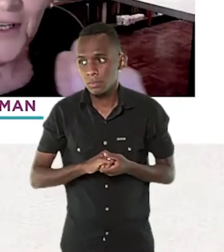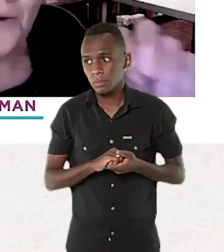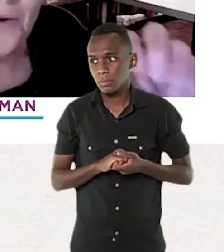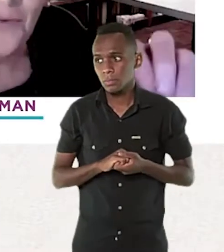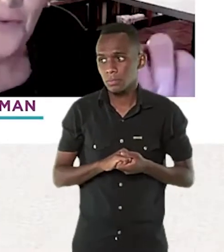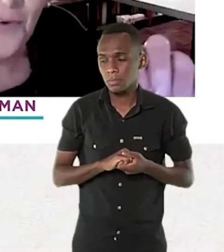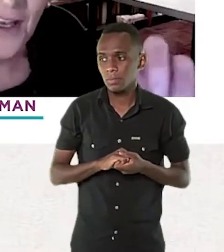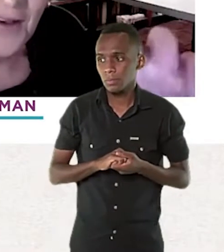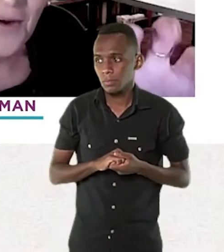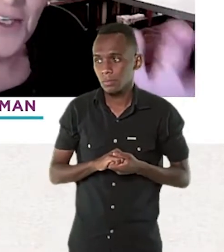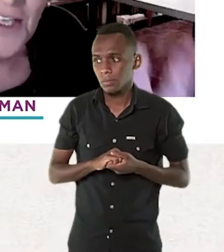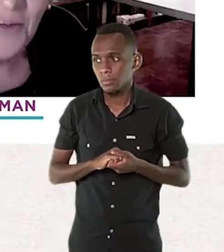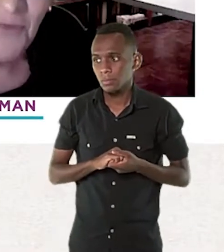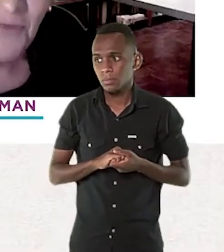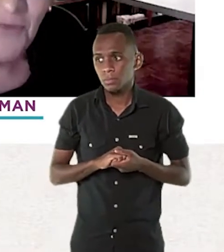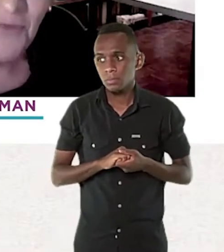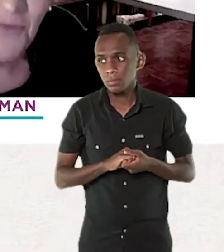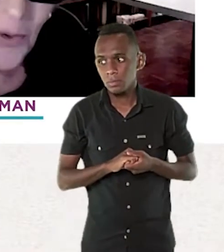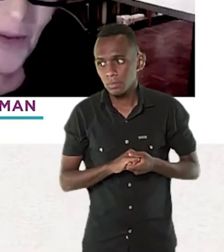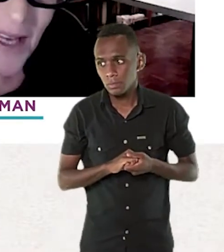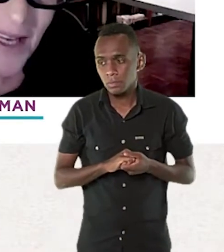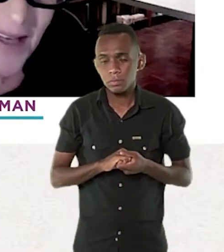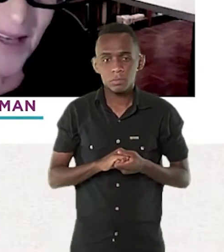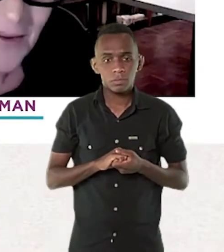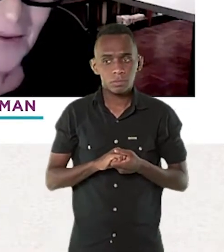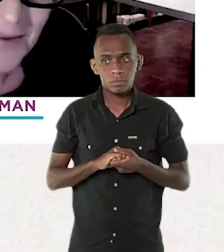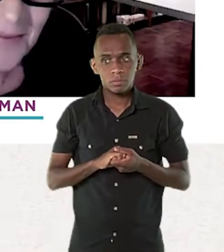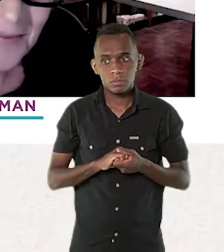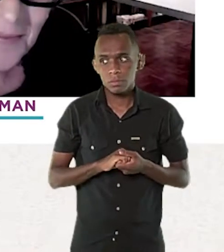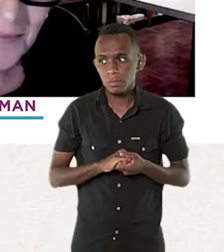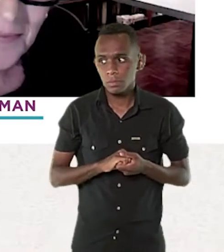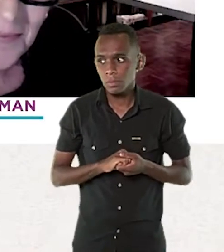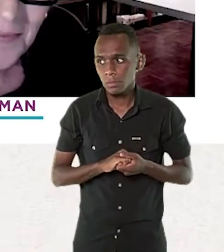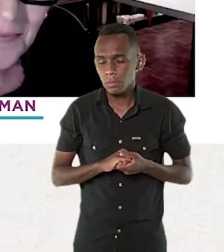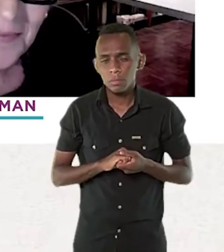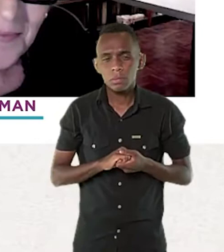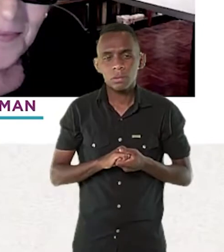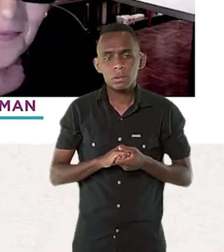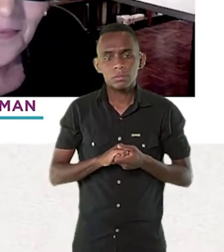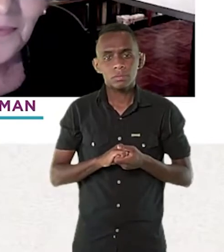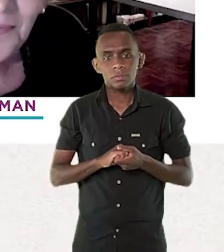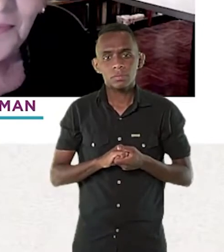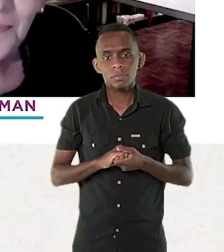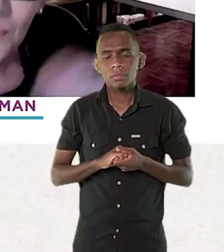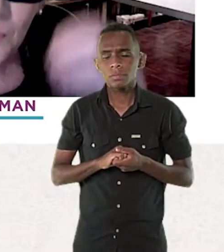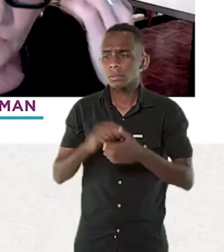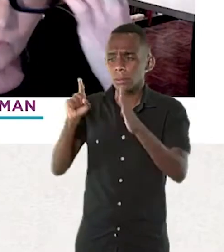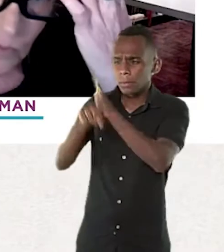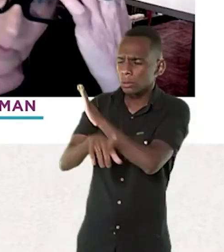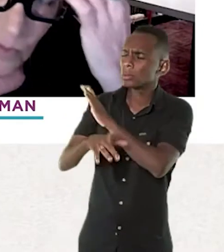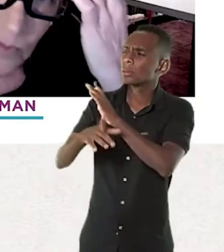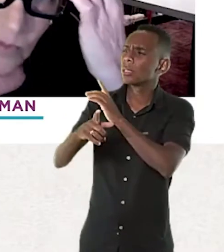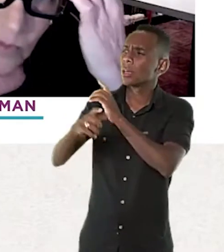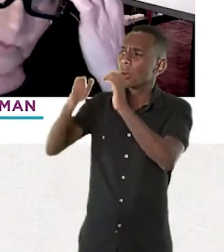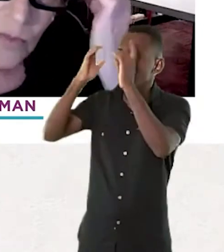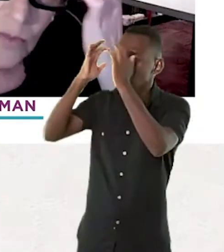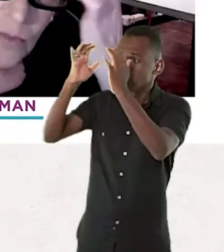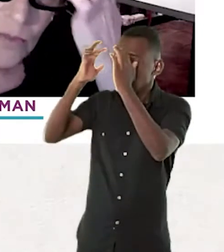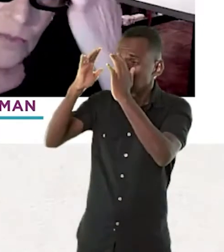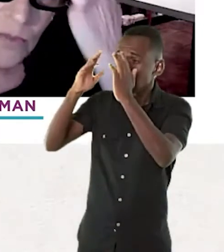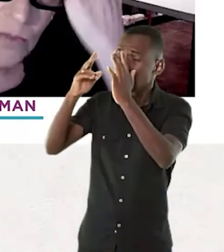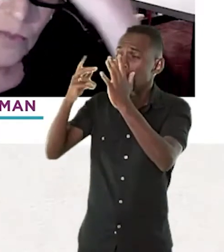Que falhou, quais os efeitos que eu calculo, hein? Quais são os efeitos e as consequências que você